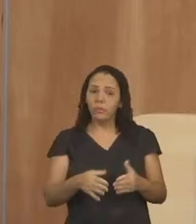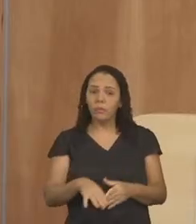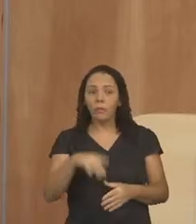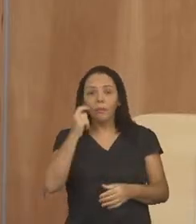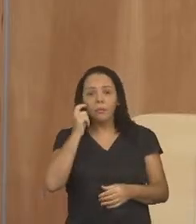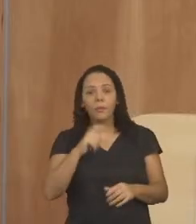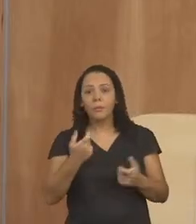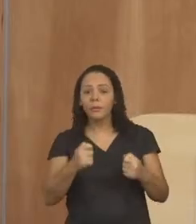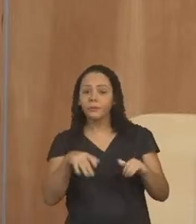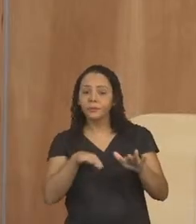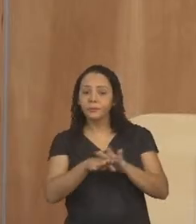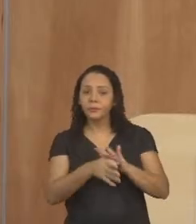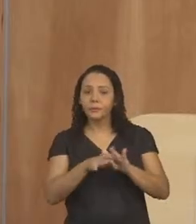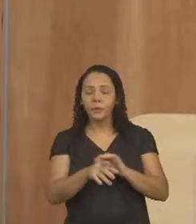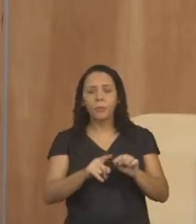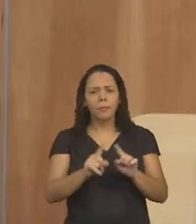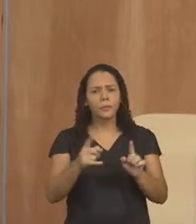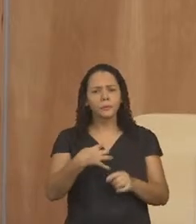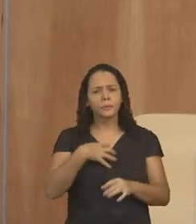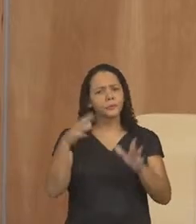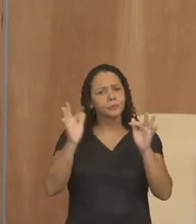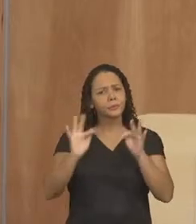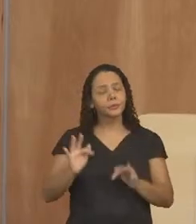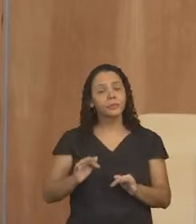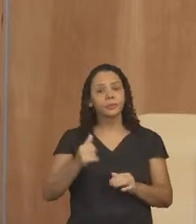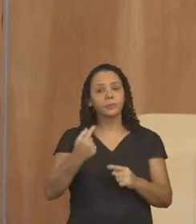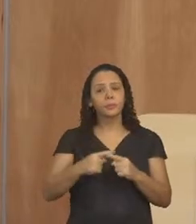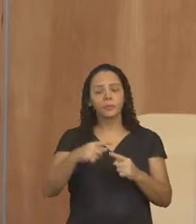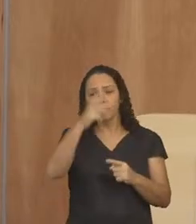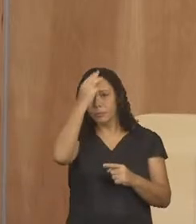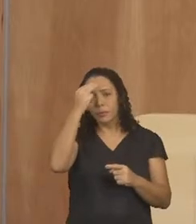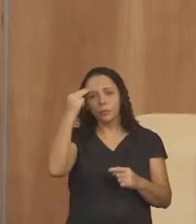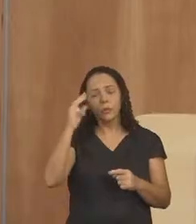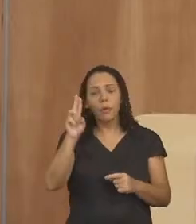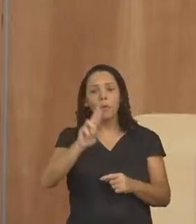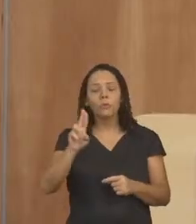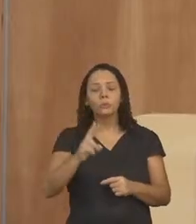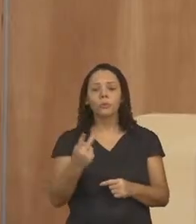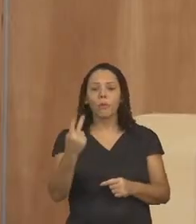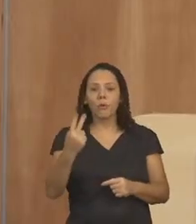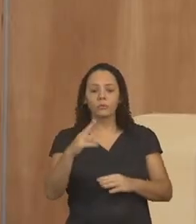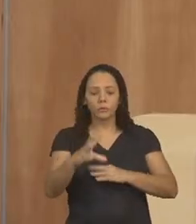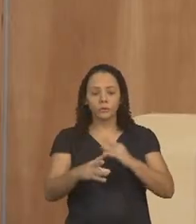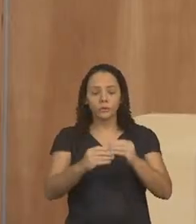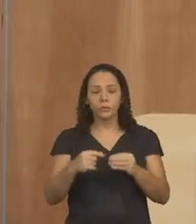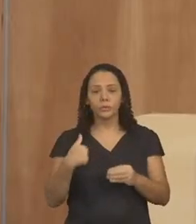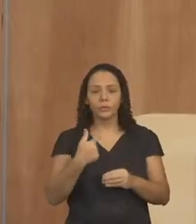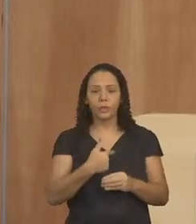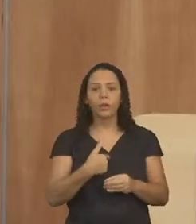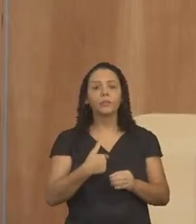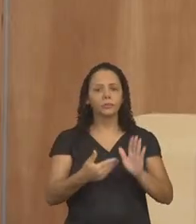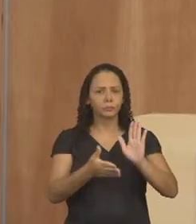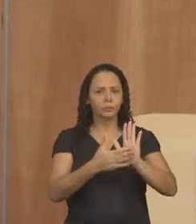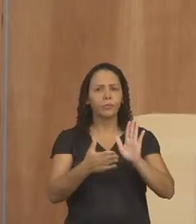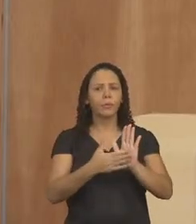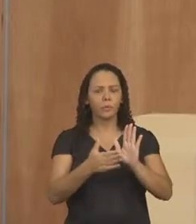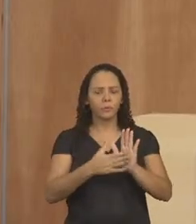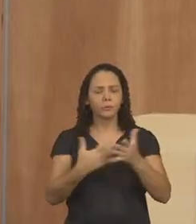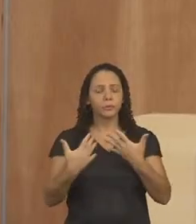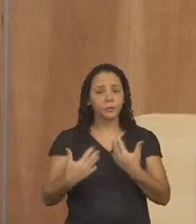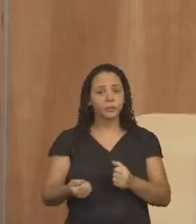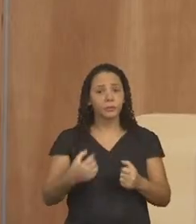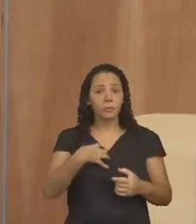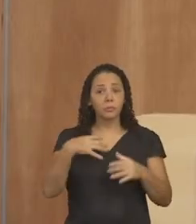Amélia utilizou das duas emendas que a gente propôs. Estive lendo a sua emenda e você incorporou na sua emenda. Fico